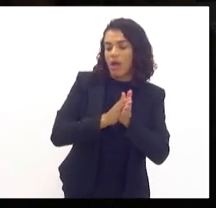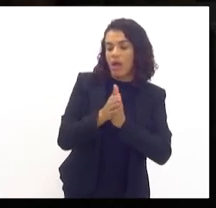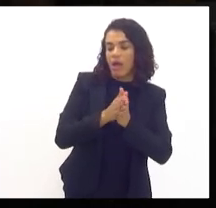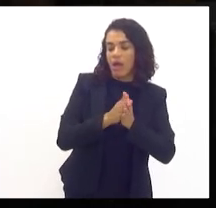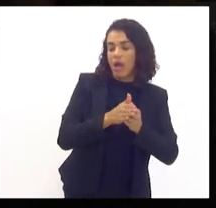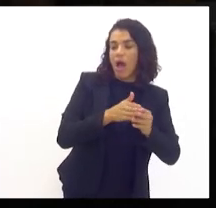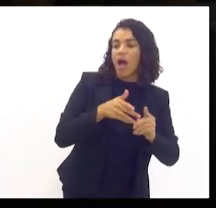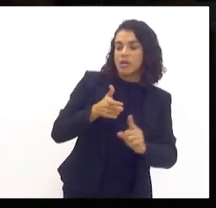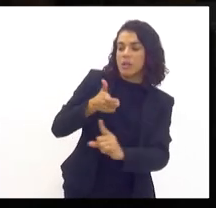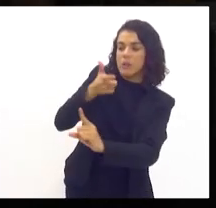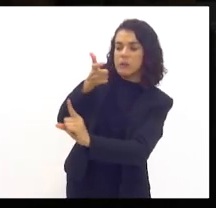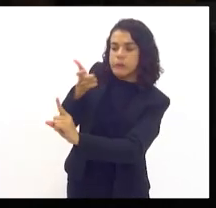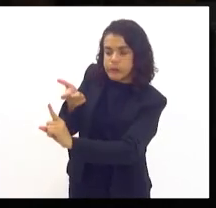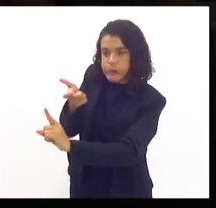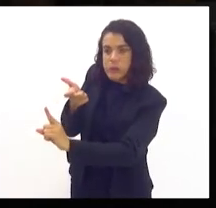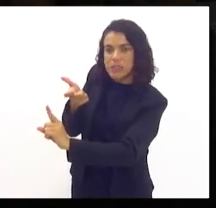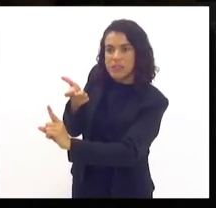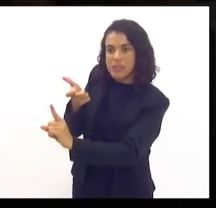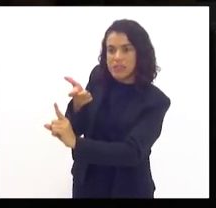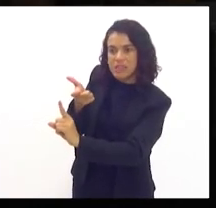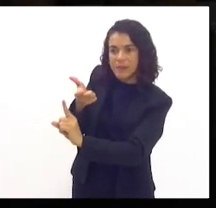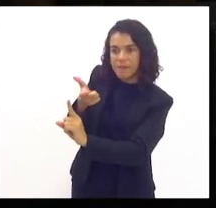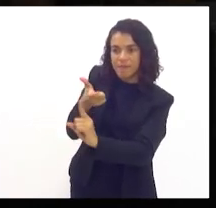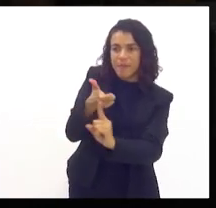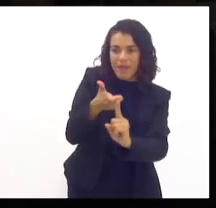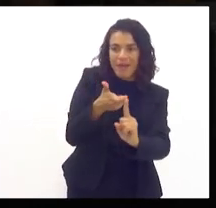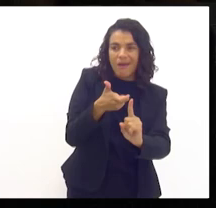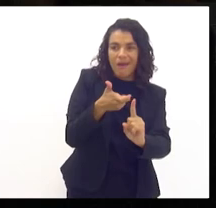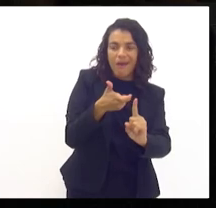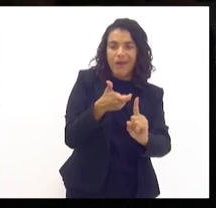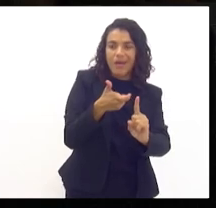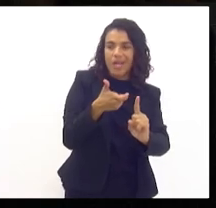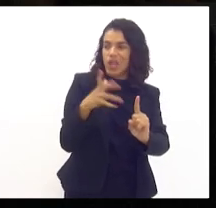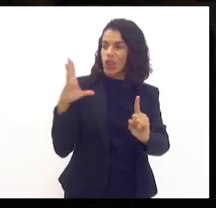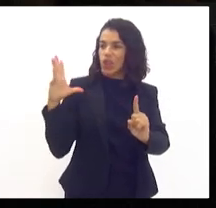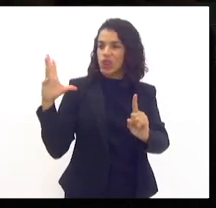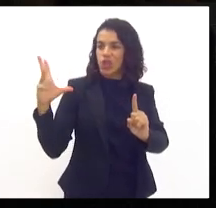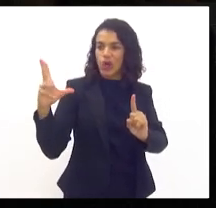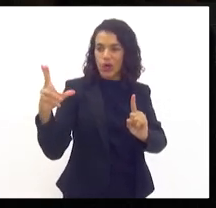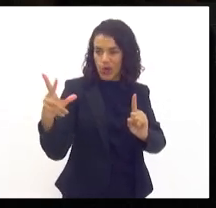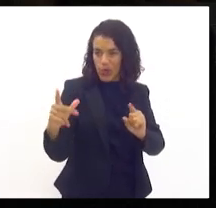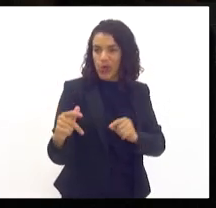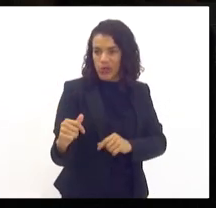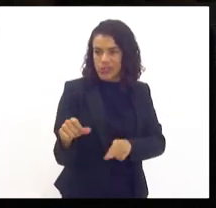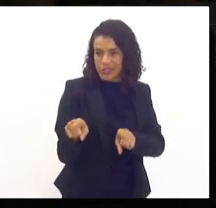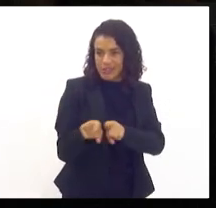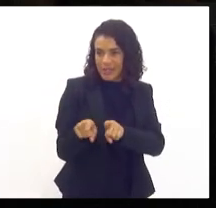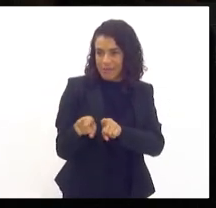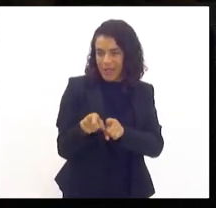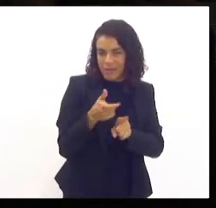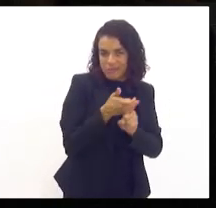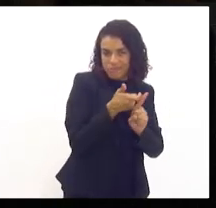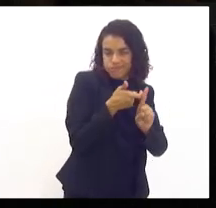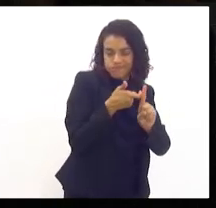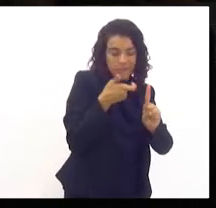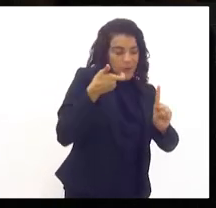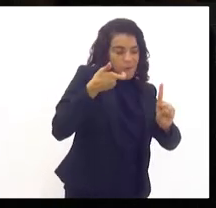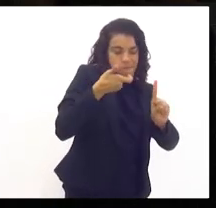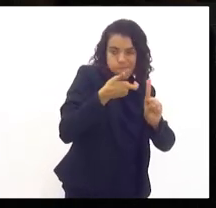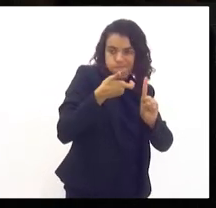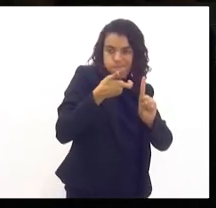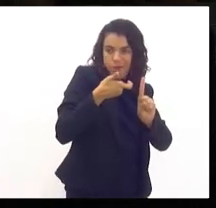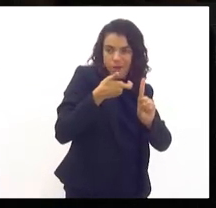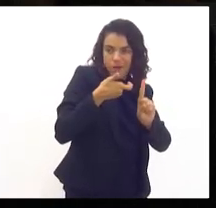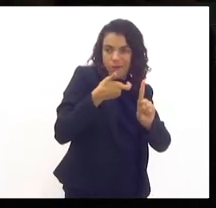Renderam Vossa Excelência e todos que lá estavam, talvez com Vossa Excelência, pela